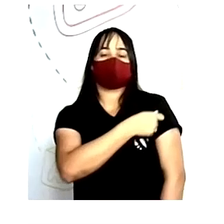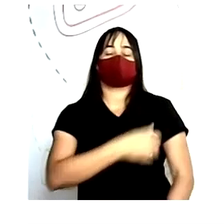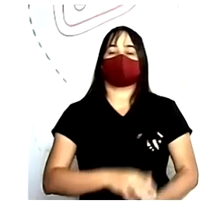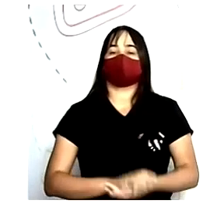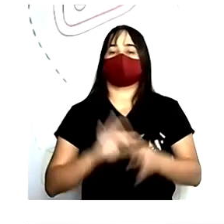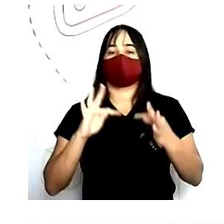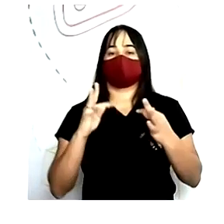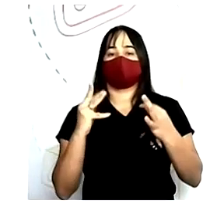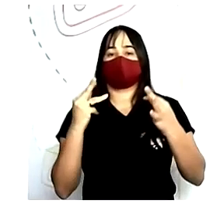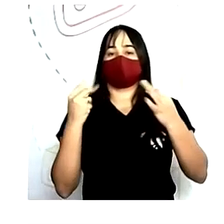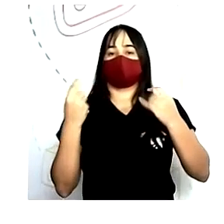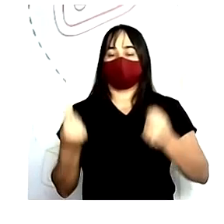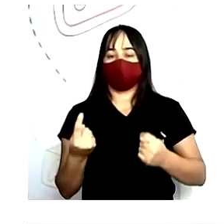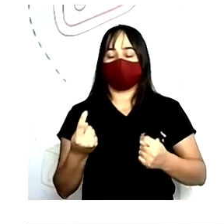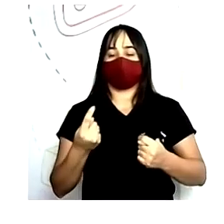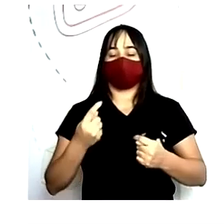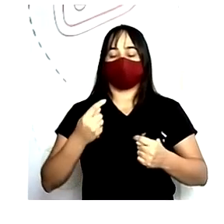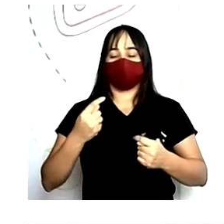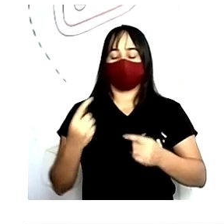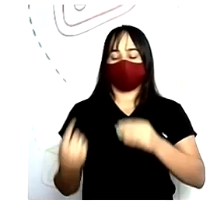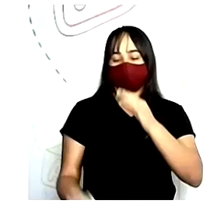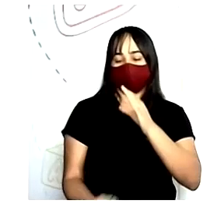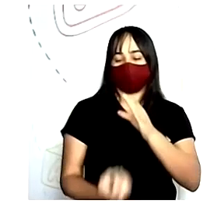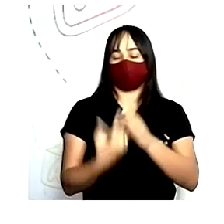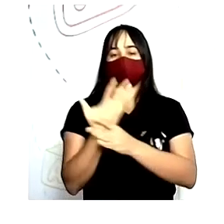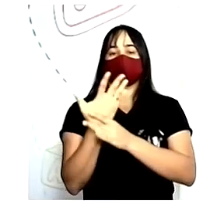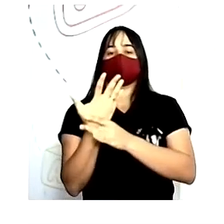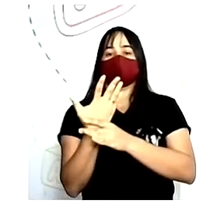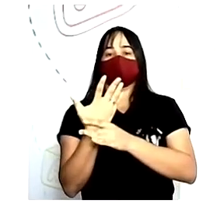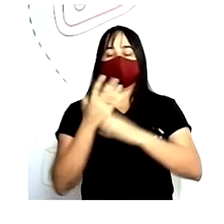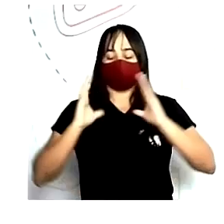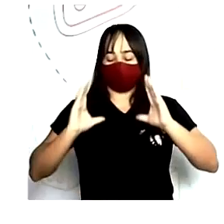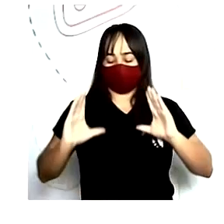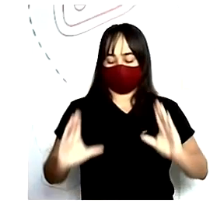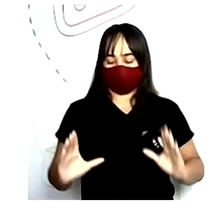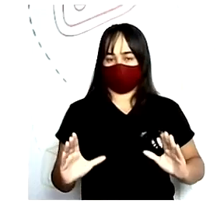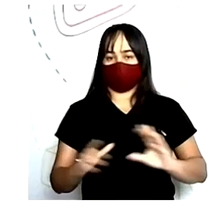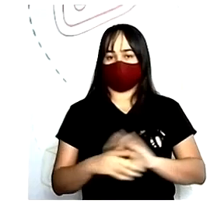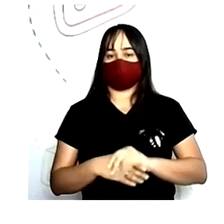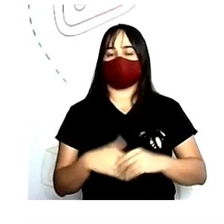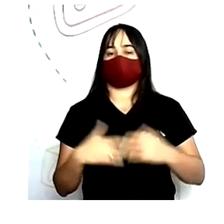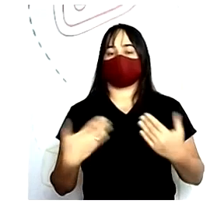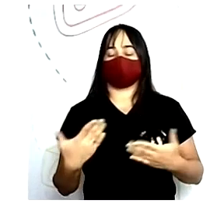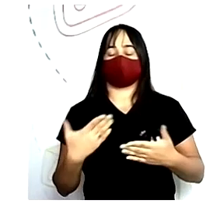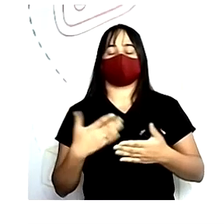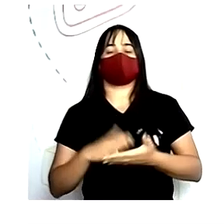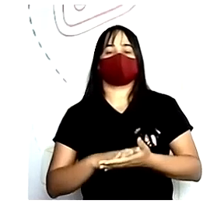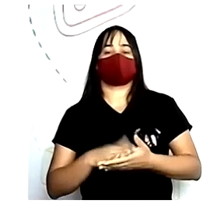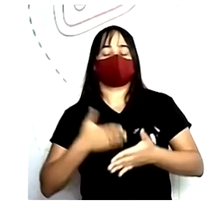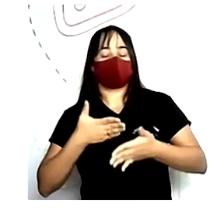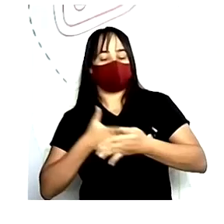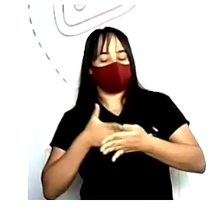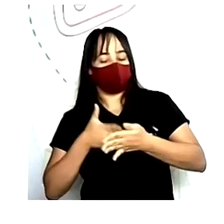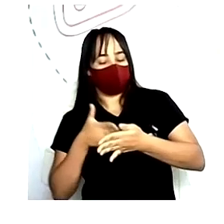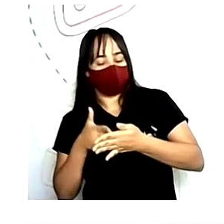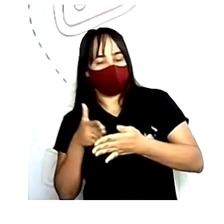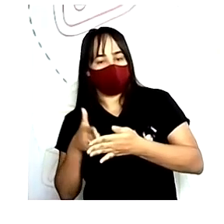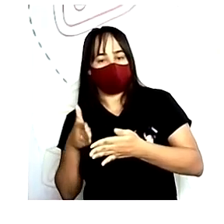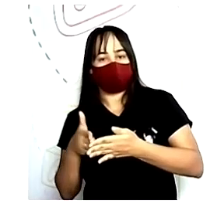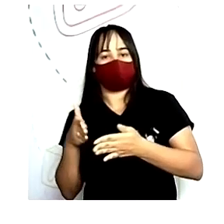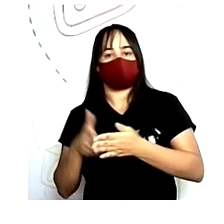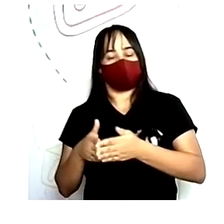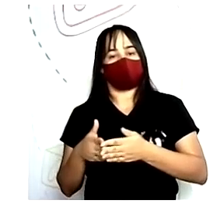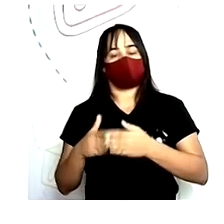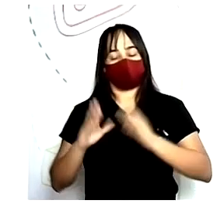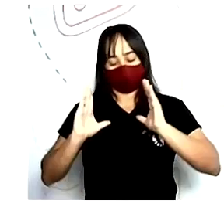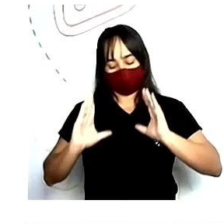ser produzido hormônios não naturais. Esse tipo de método vai interferir no equilíbrio